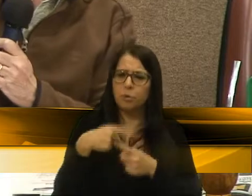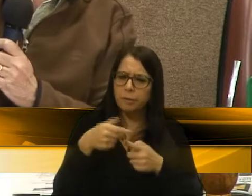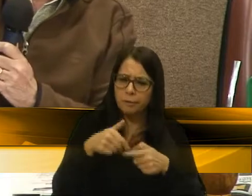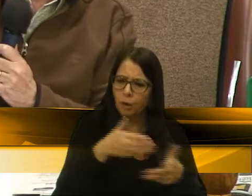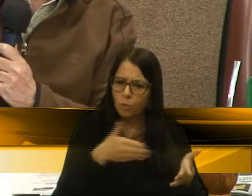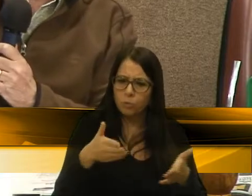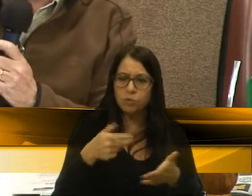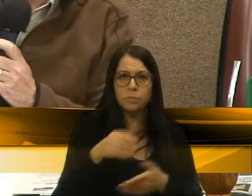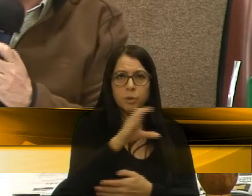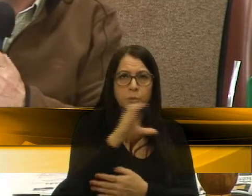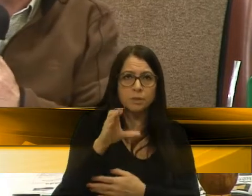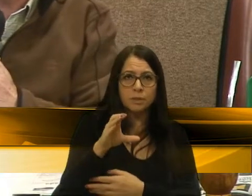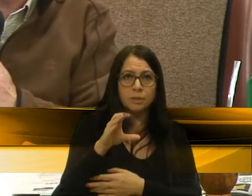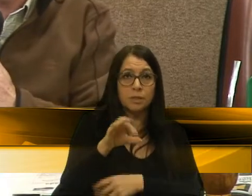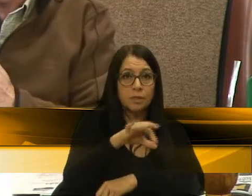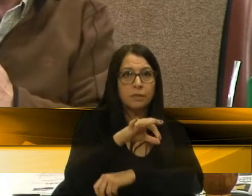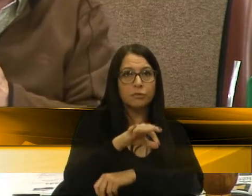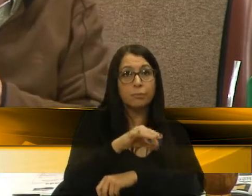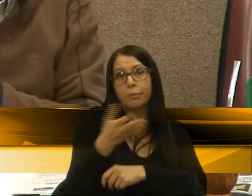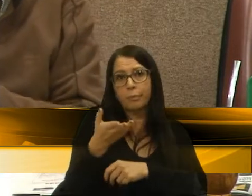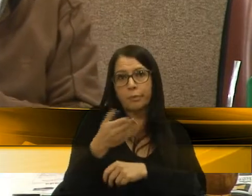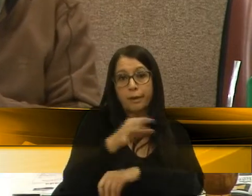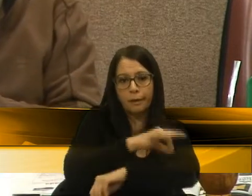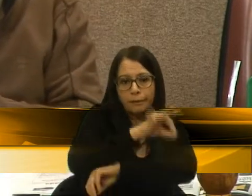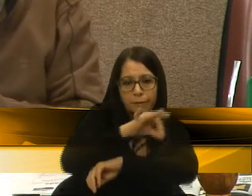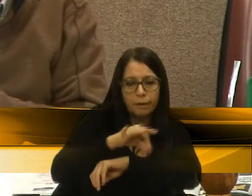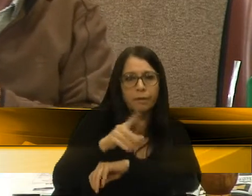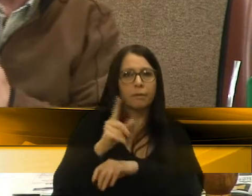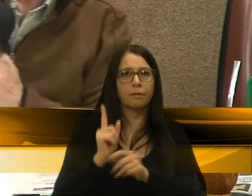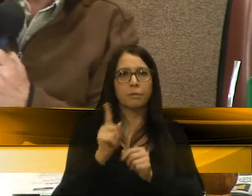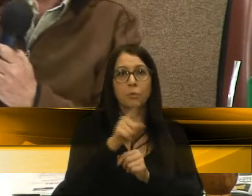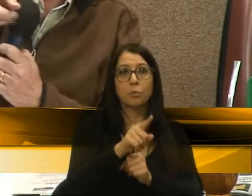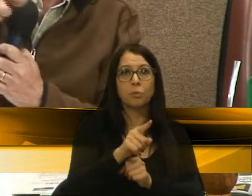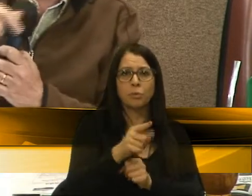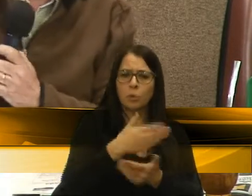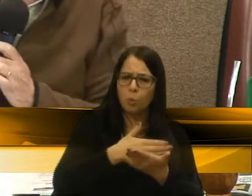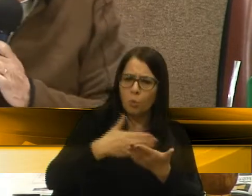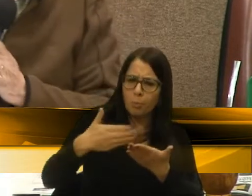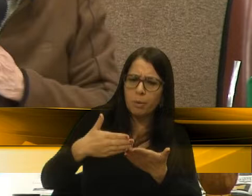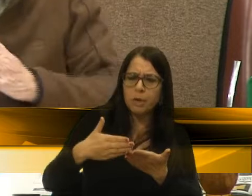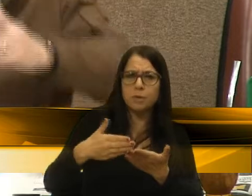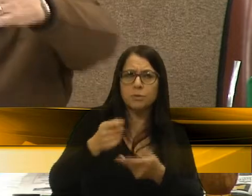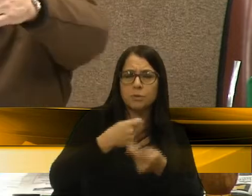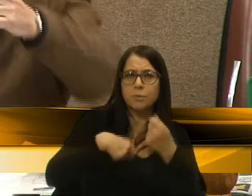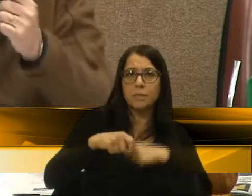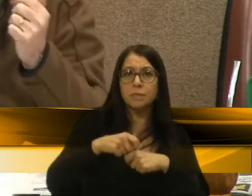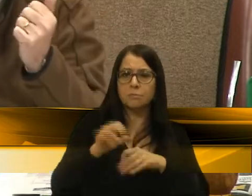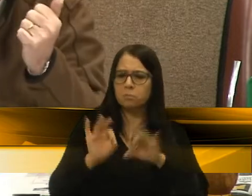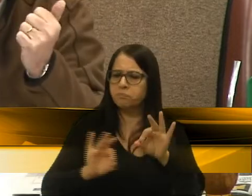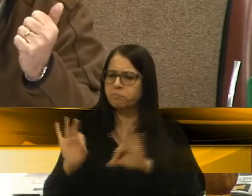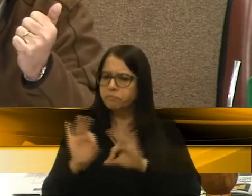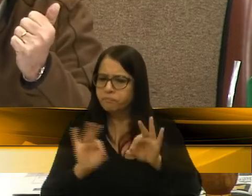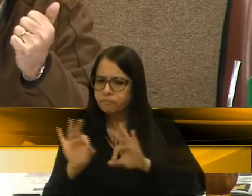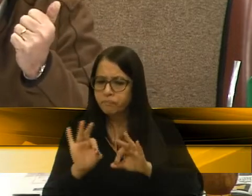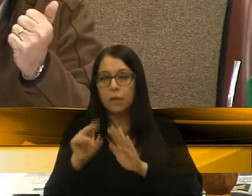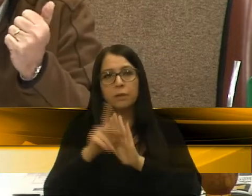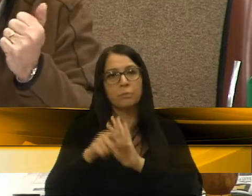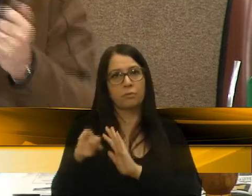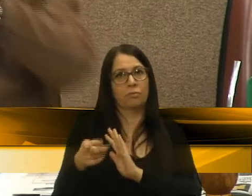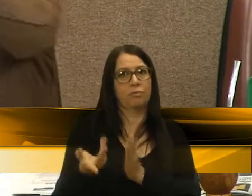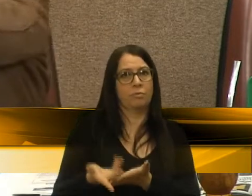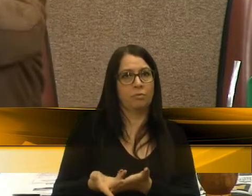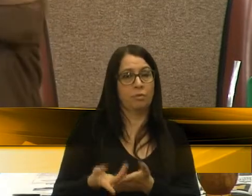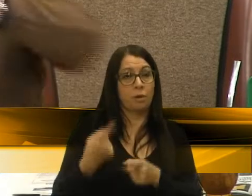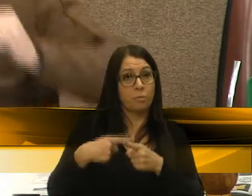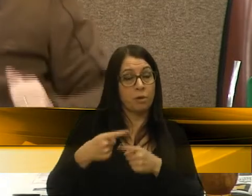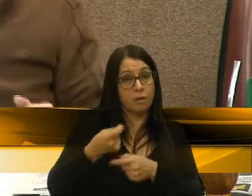CC arquiteta, a vereadora Denise, e colocou desde o início do governo para montar este projeto que